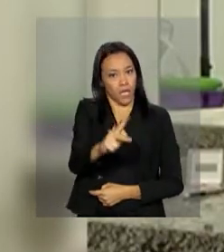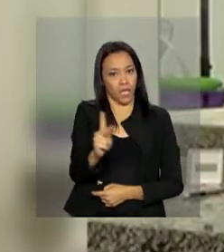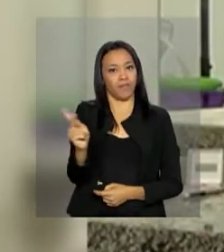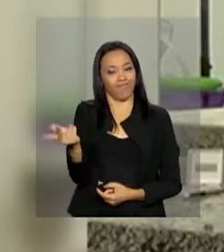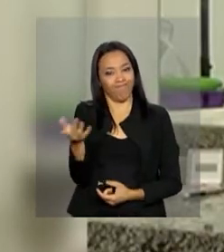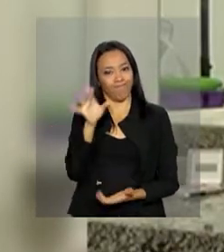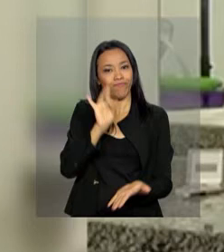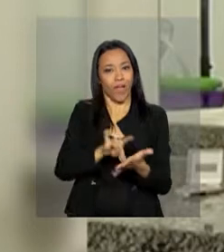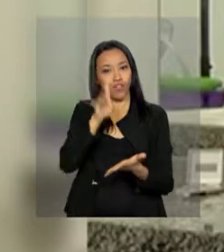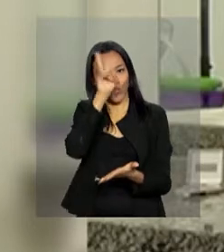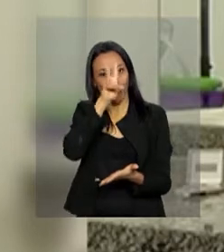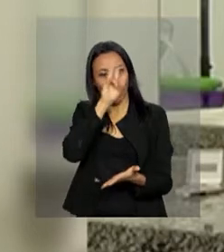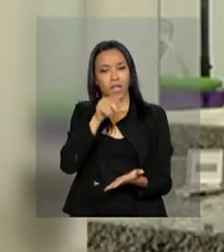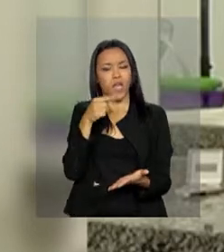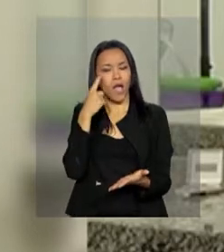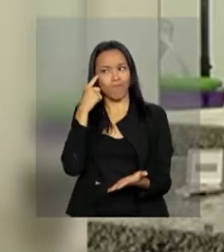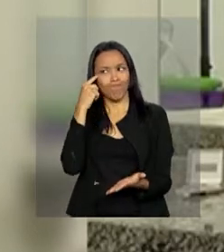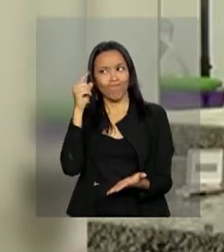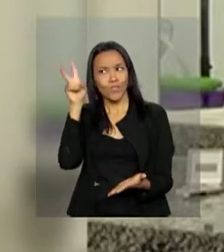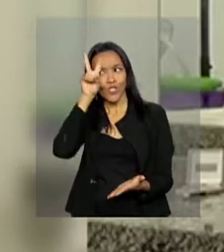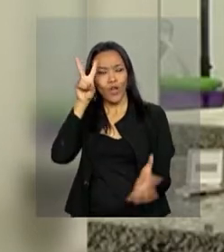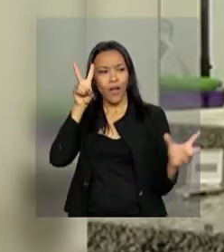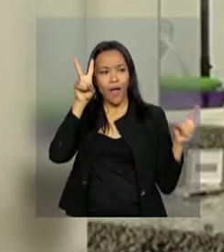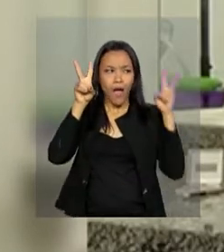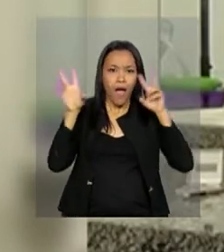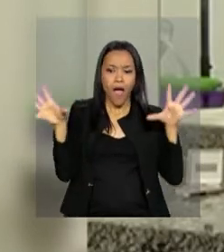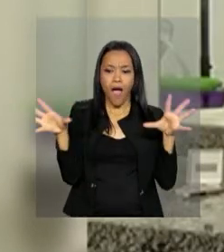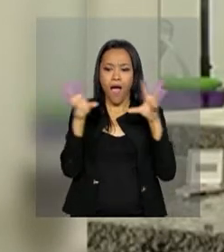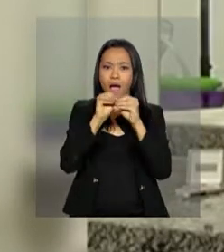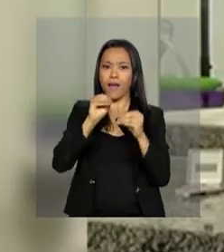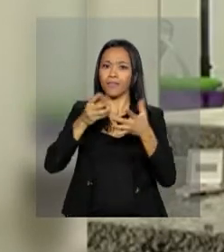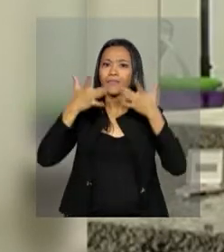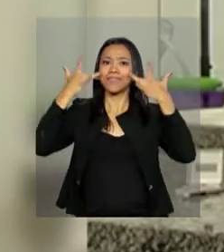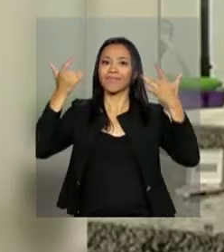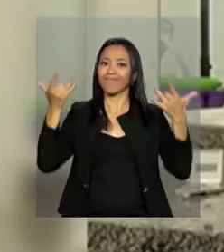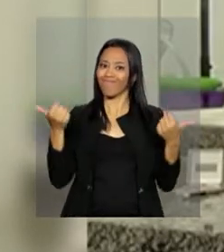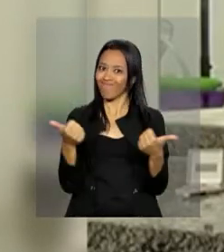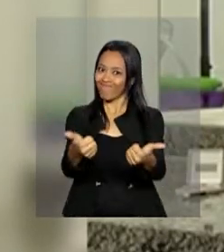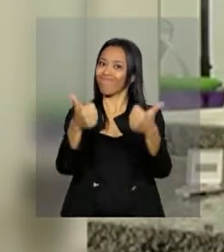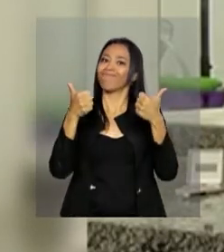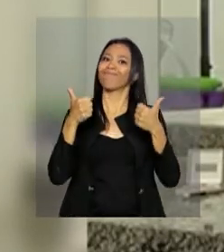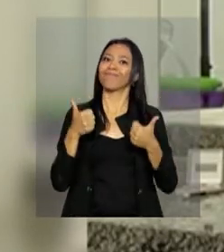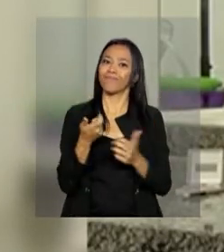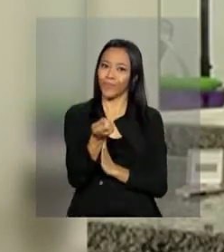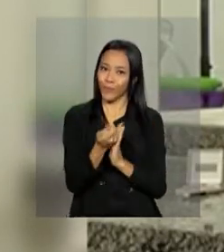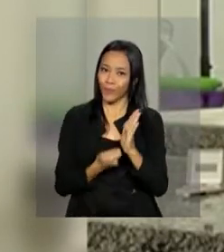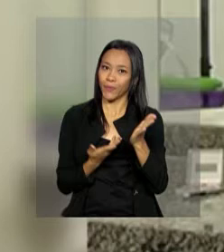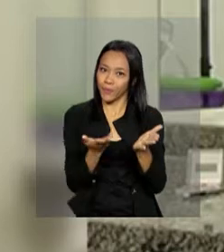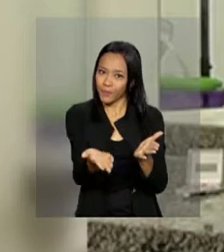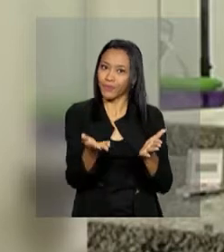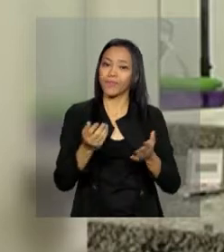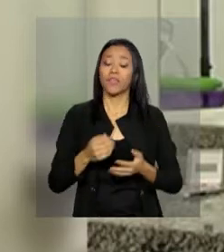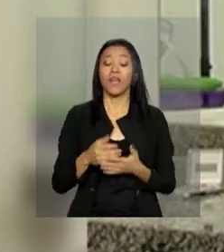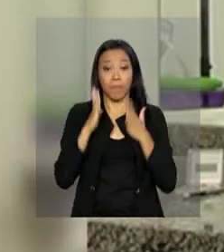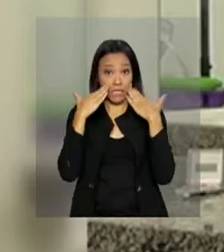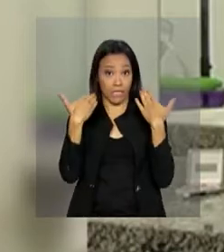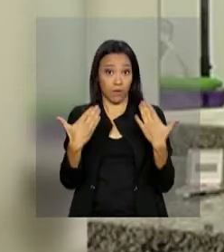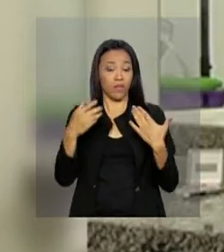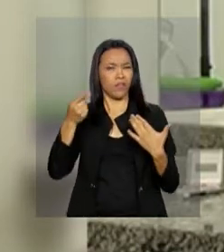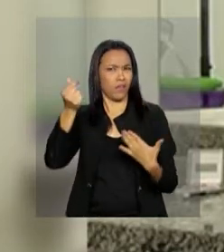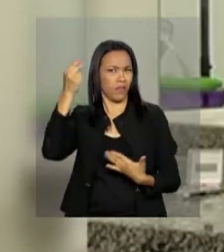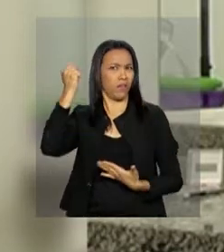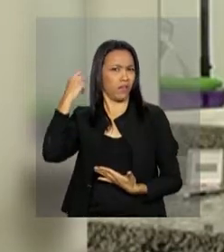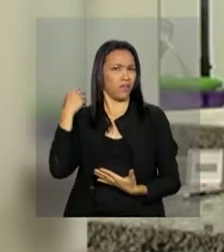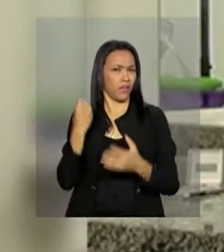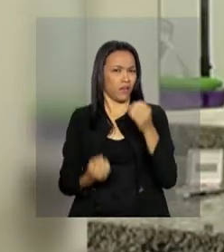Então, eu uni as duas histórias nesse espetáculo. E desde a criação